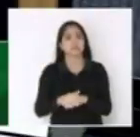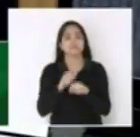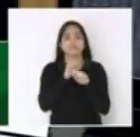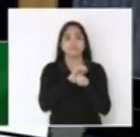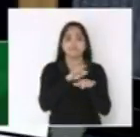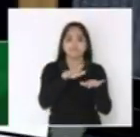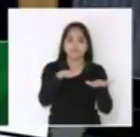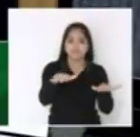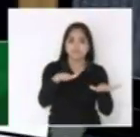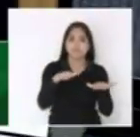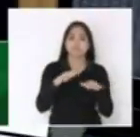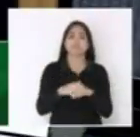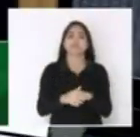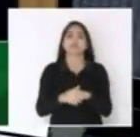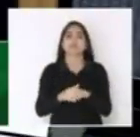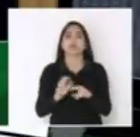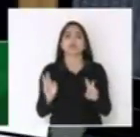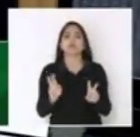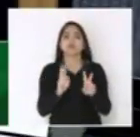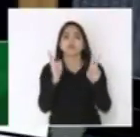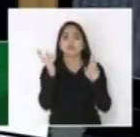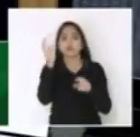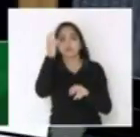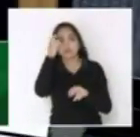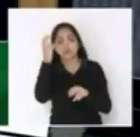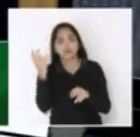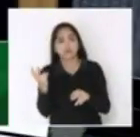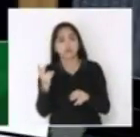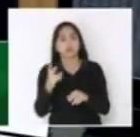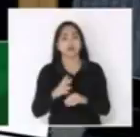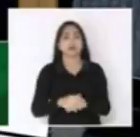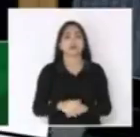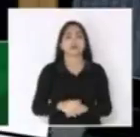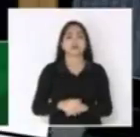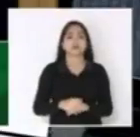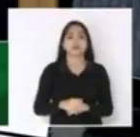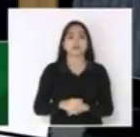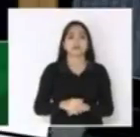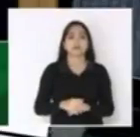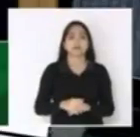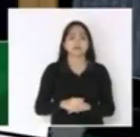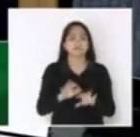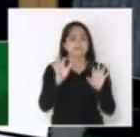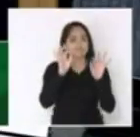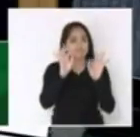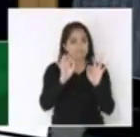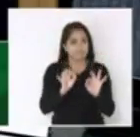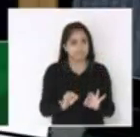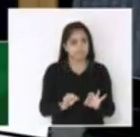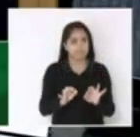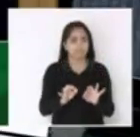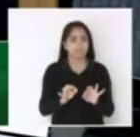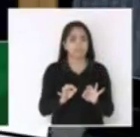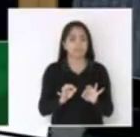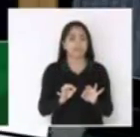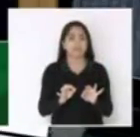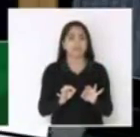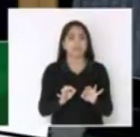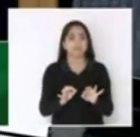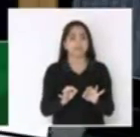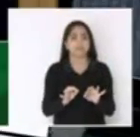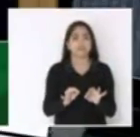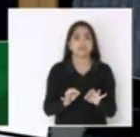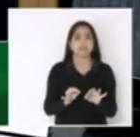dos valores culturais, artísticos, e pode ter certeza que quem está lá